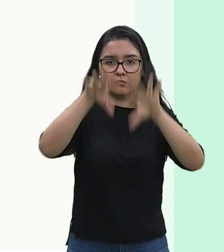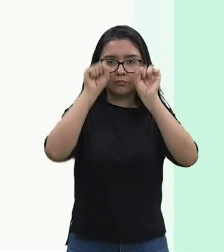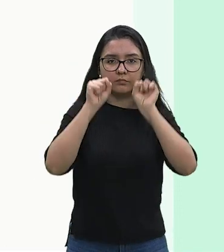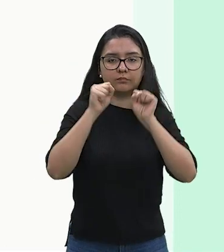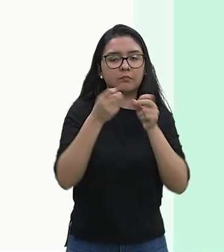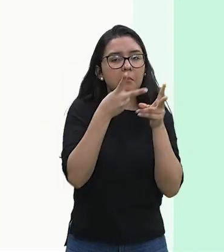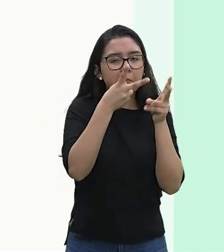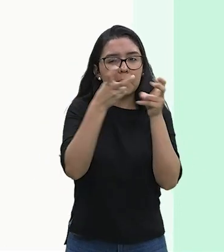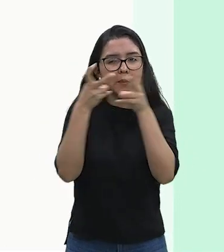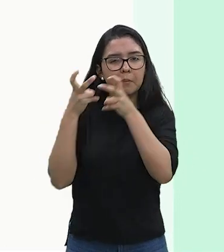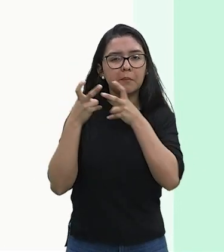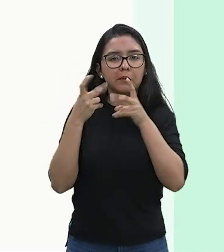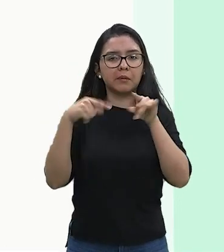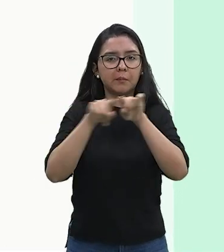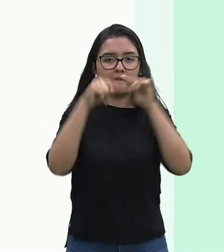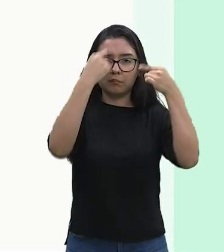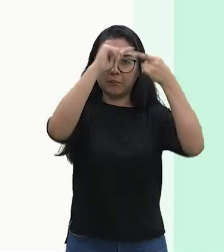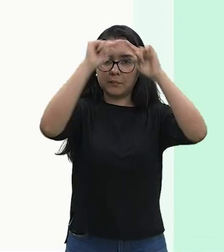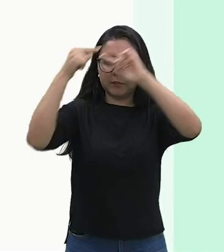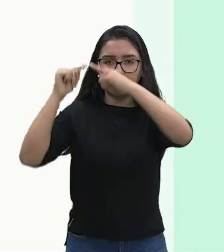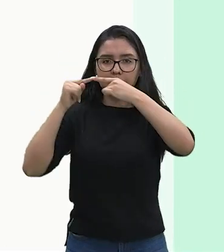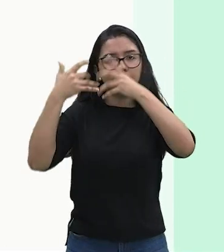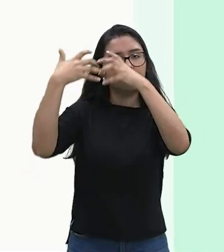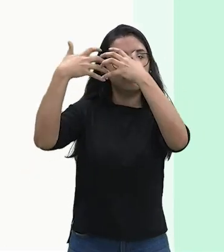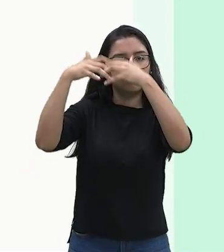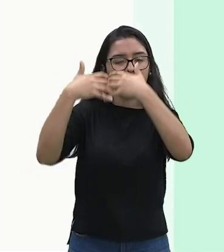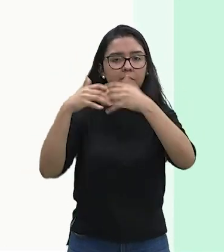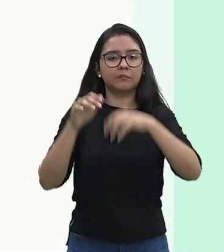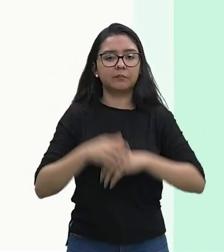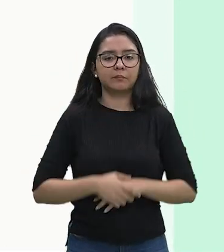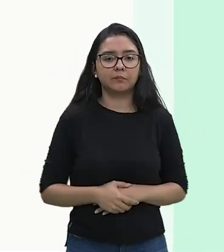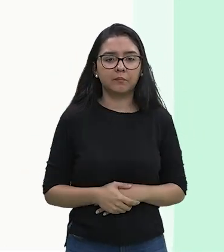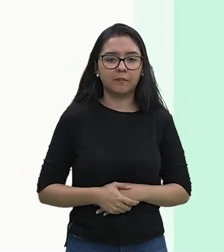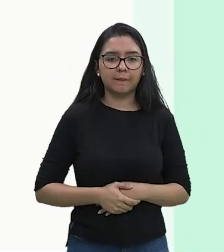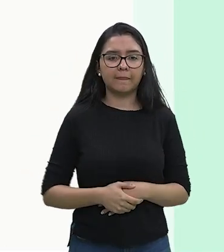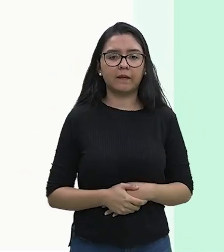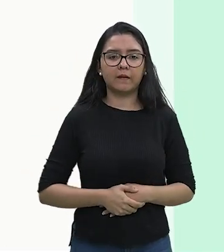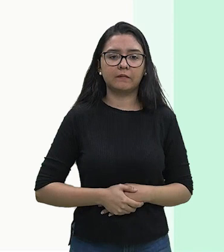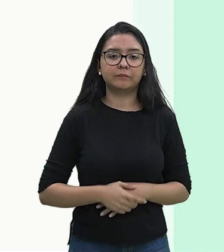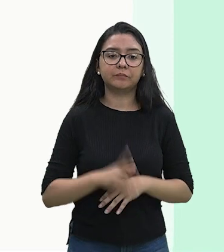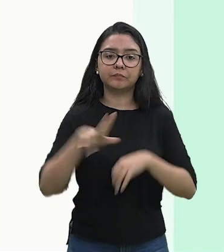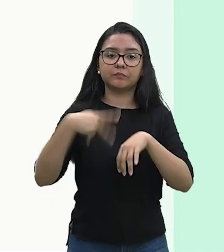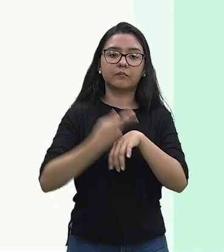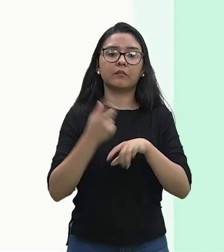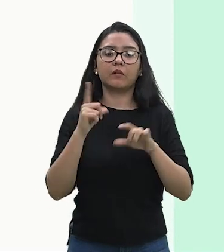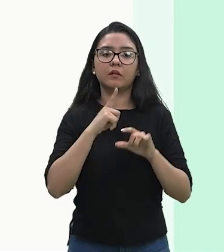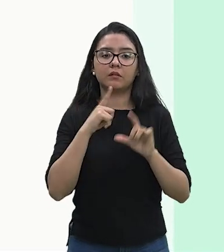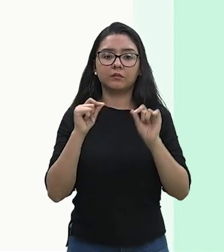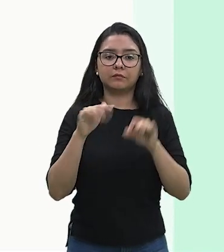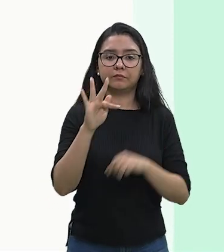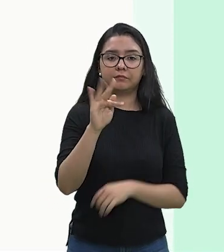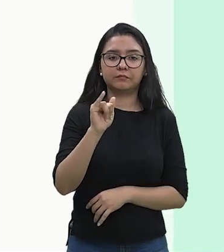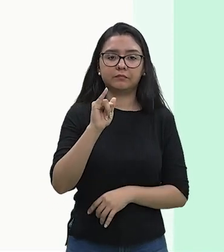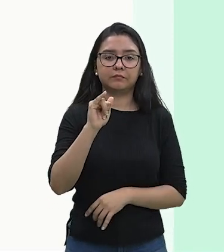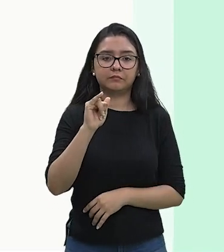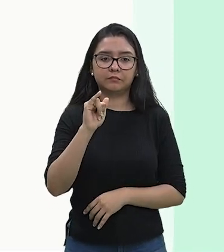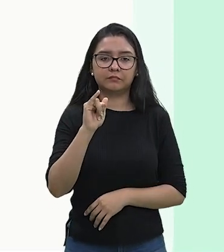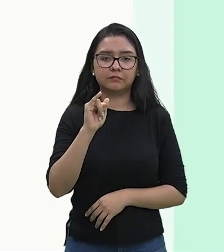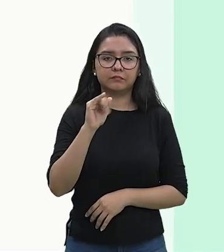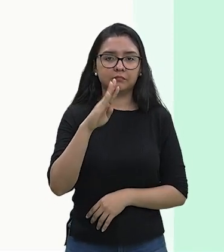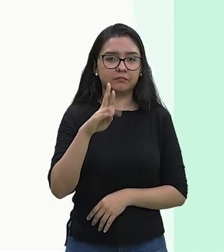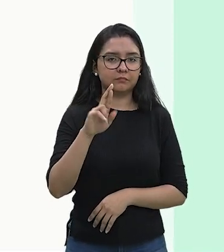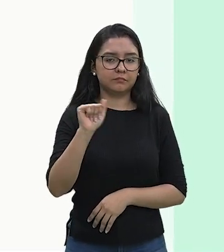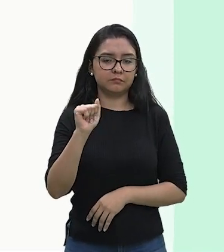E temos aí que ele faz parte, então, do tecido nervoso. Depois nós temos as fibras